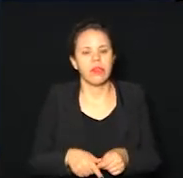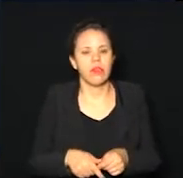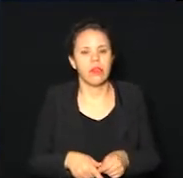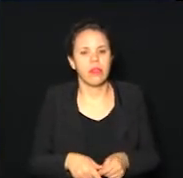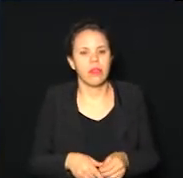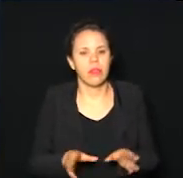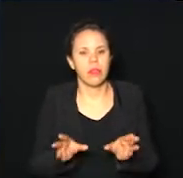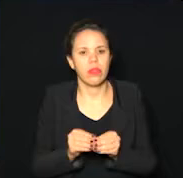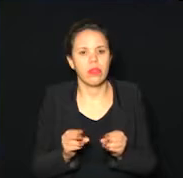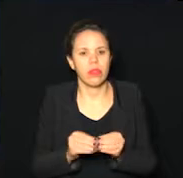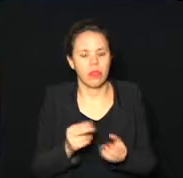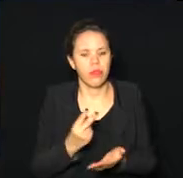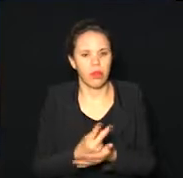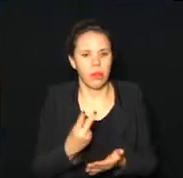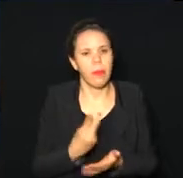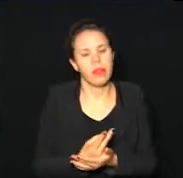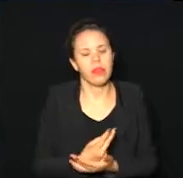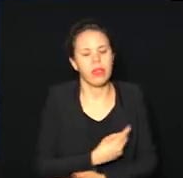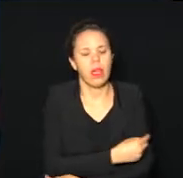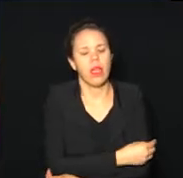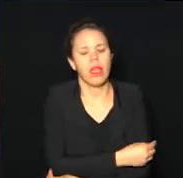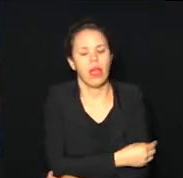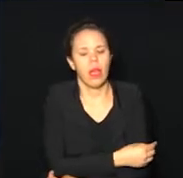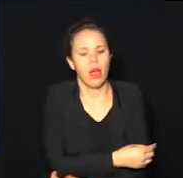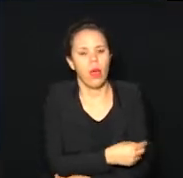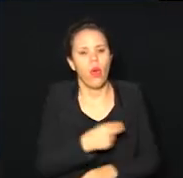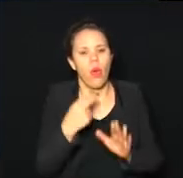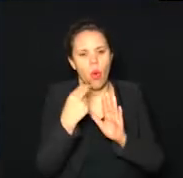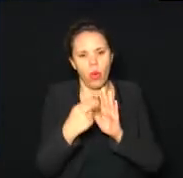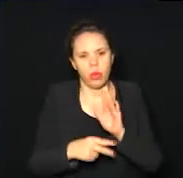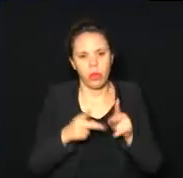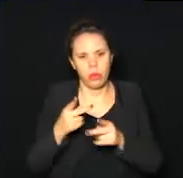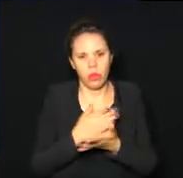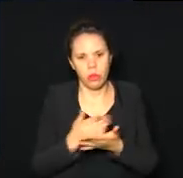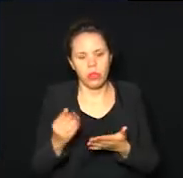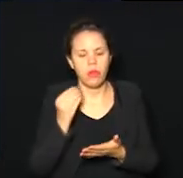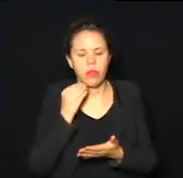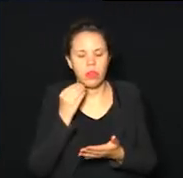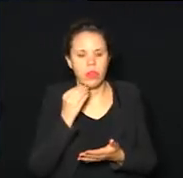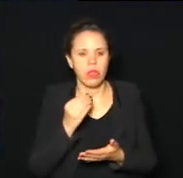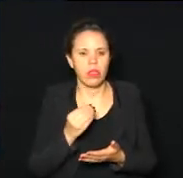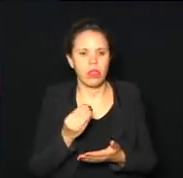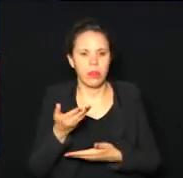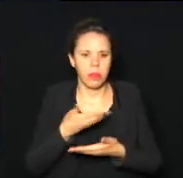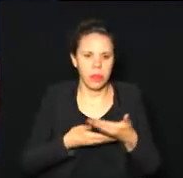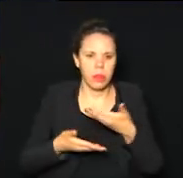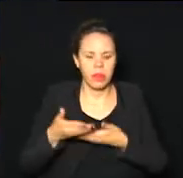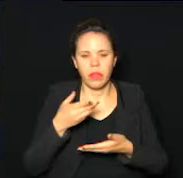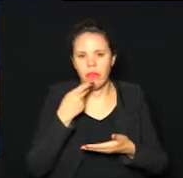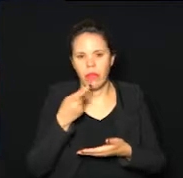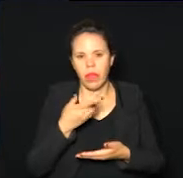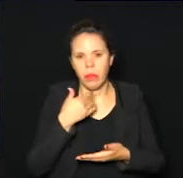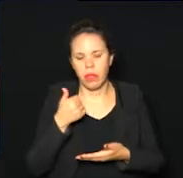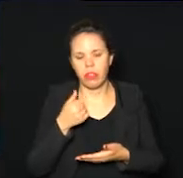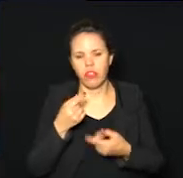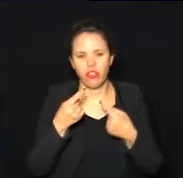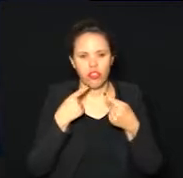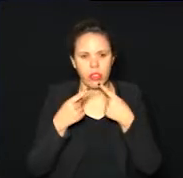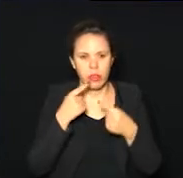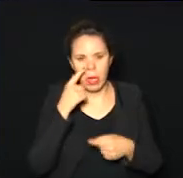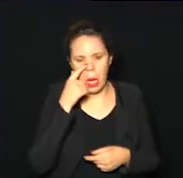finais. Eu acho que eu vou manter a ordem, porque aí quem dá a oportunidade de intercalar e fazer melhor do diálogo,